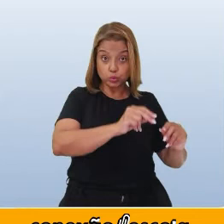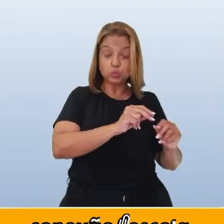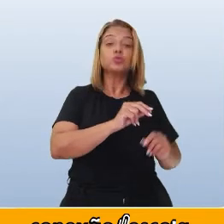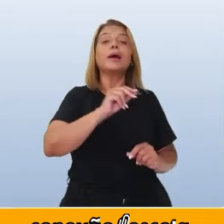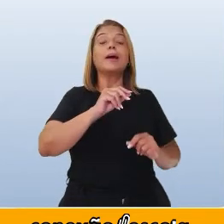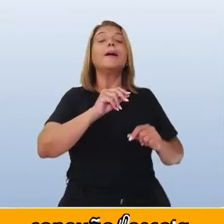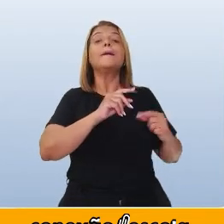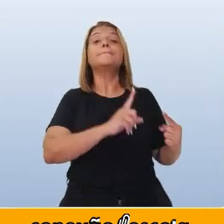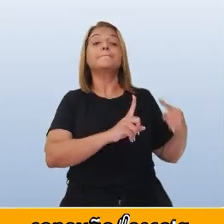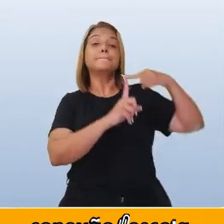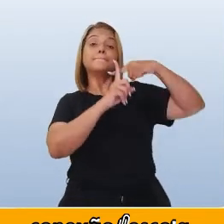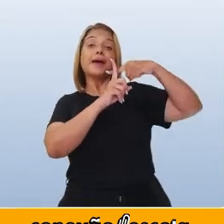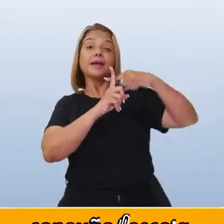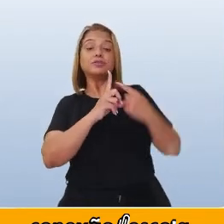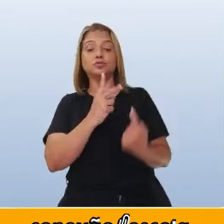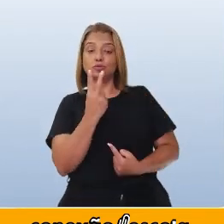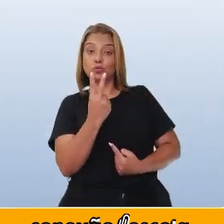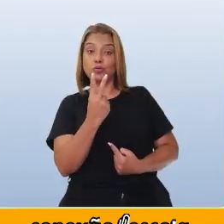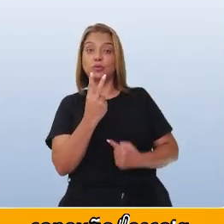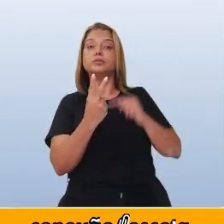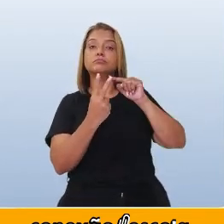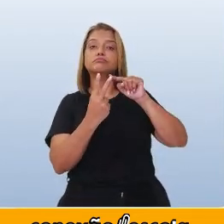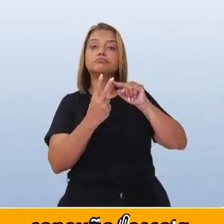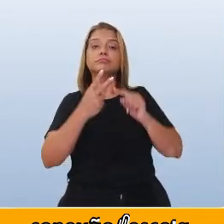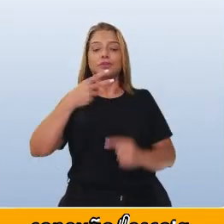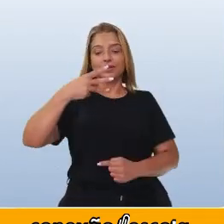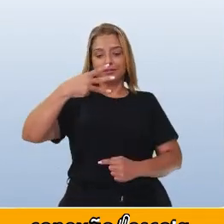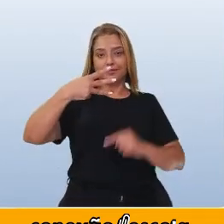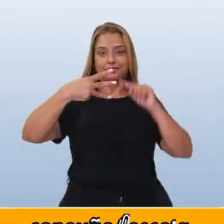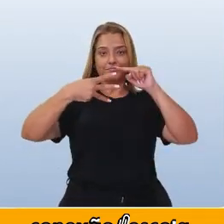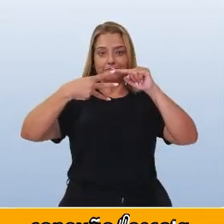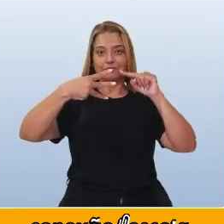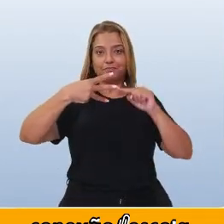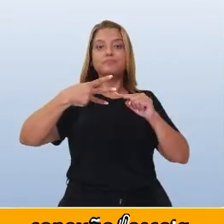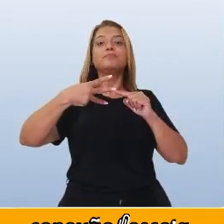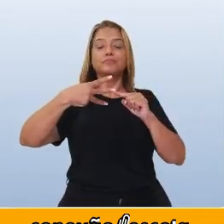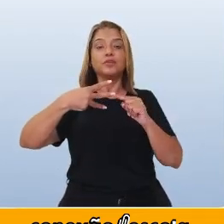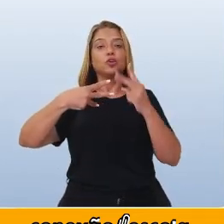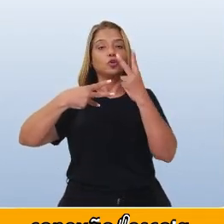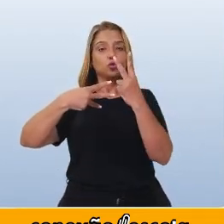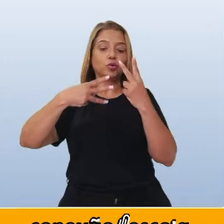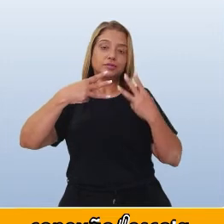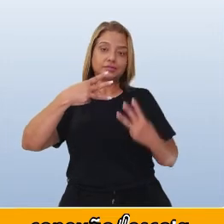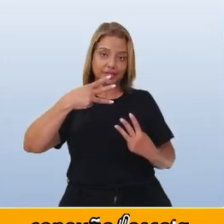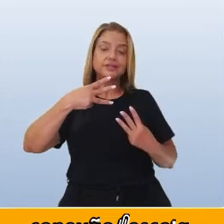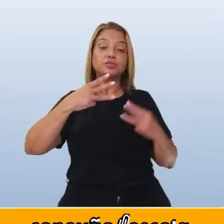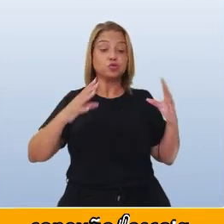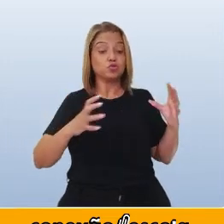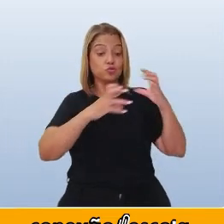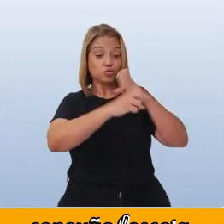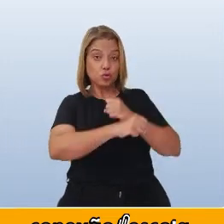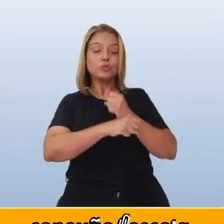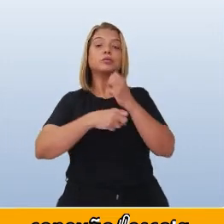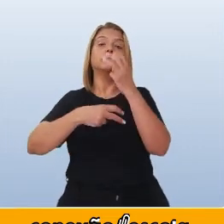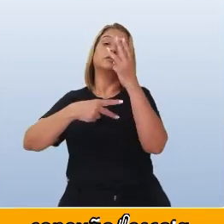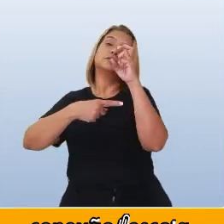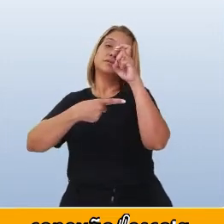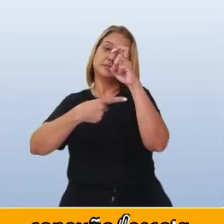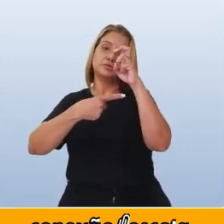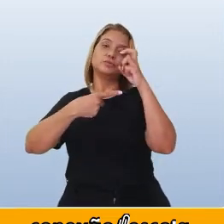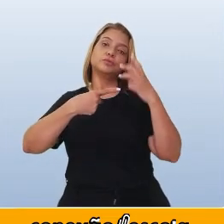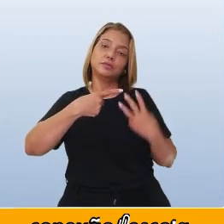2/3, destacado em azul. Essas duas figuras, então, formam a fração imprópria